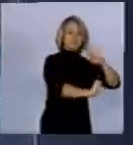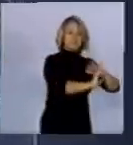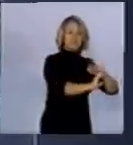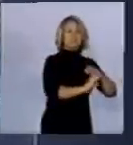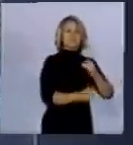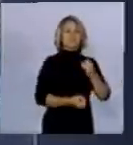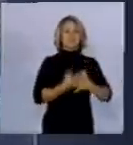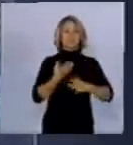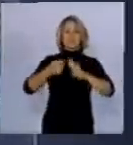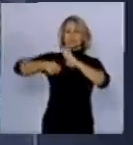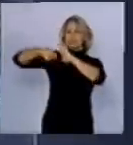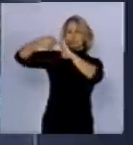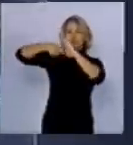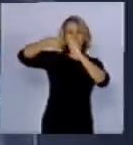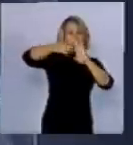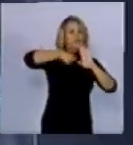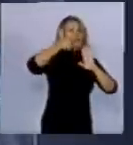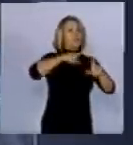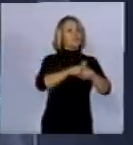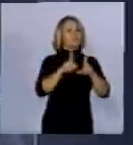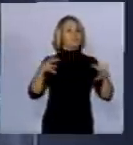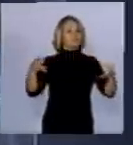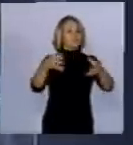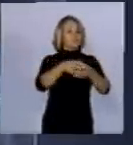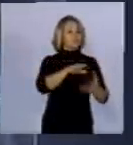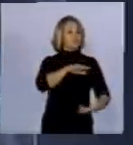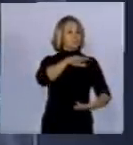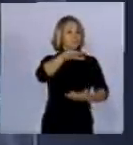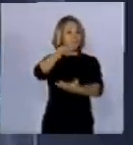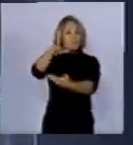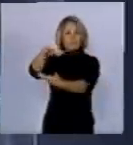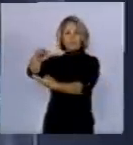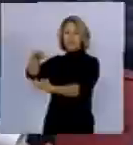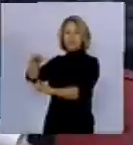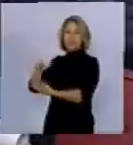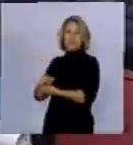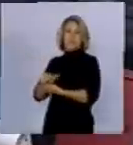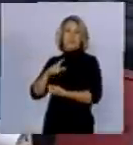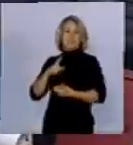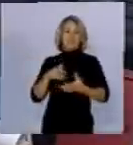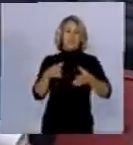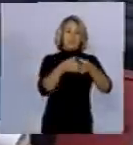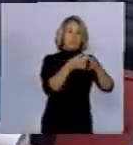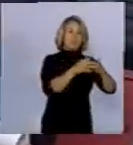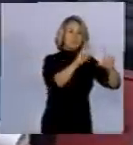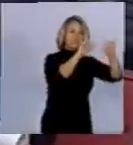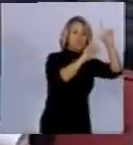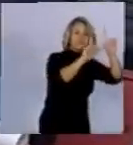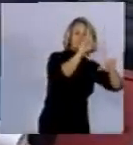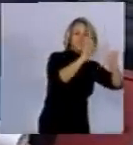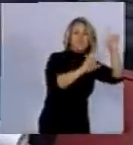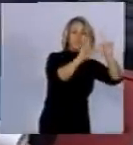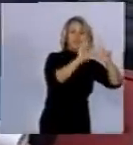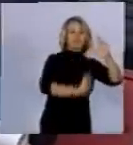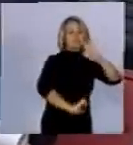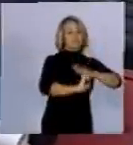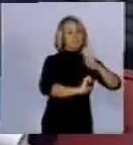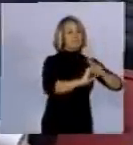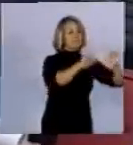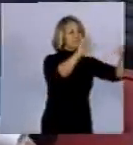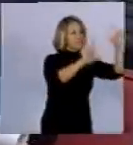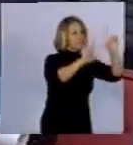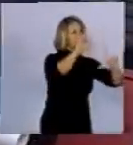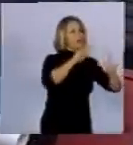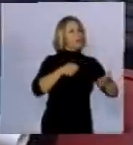audiovisual e em escala Global eh emissoras de televisão ou de televisão aberta ou